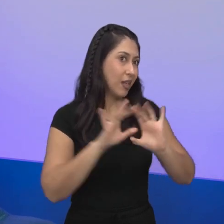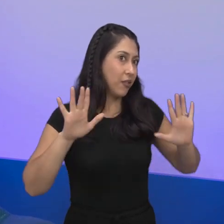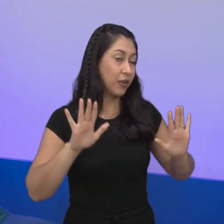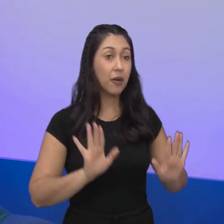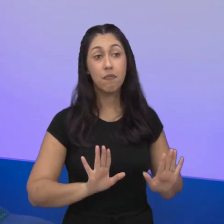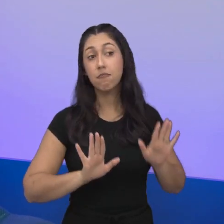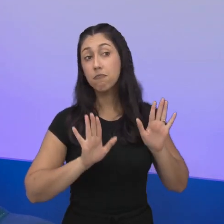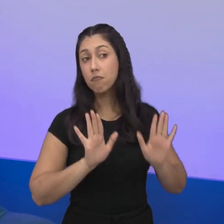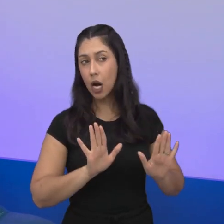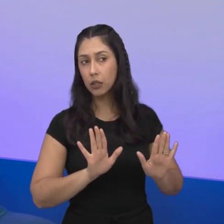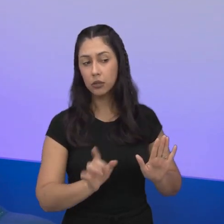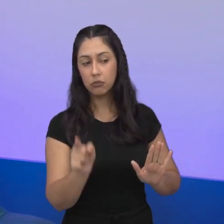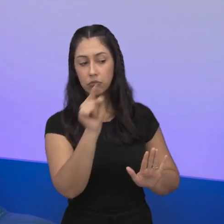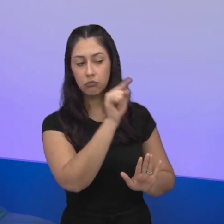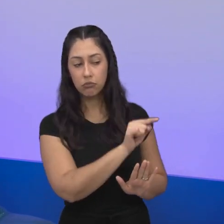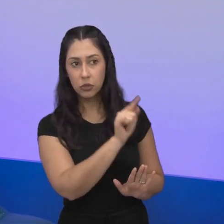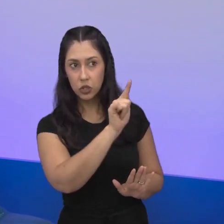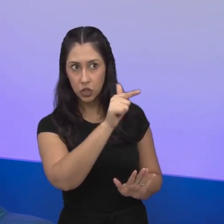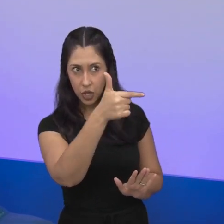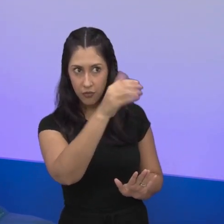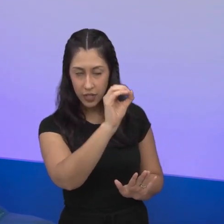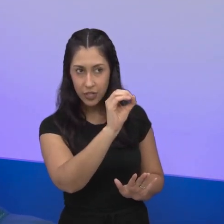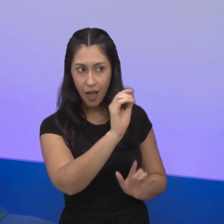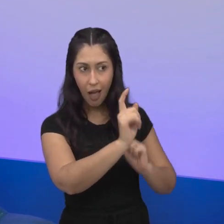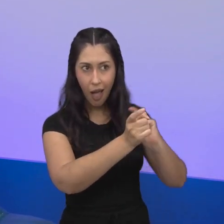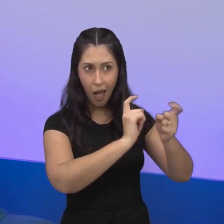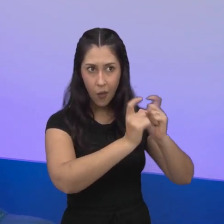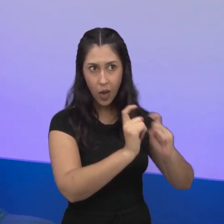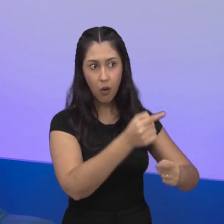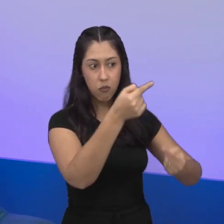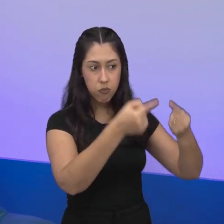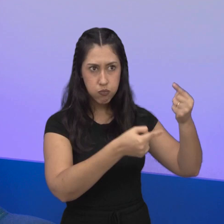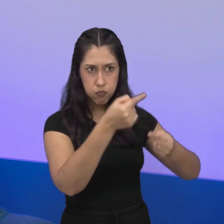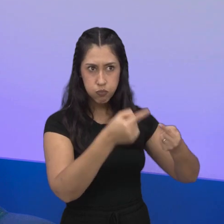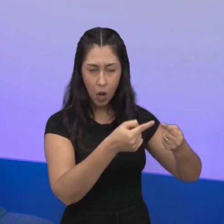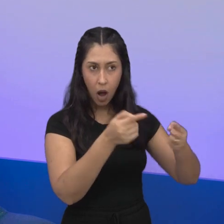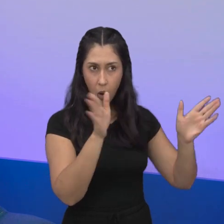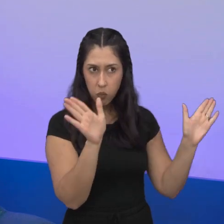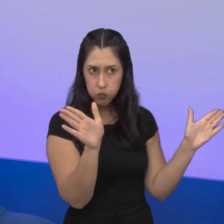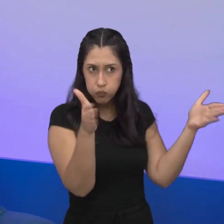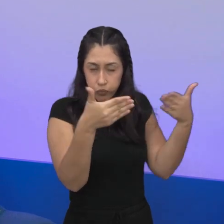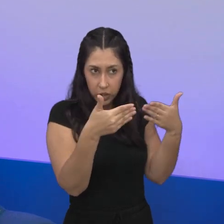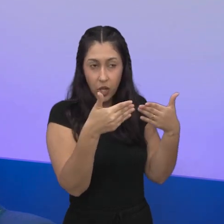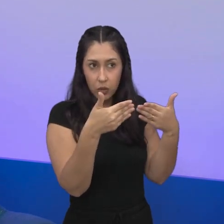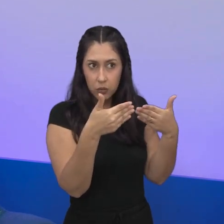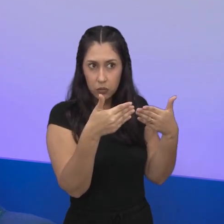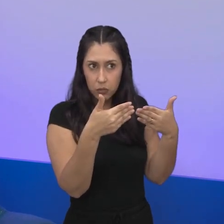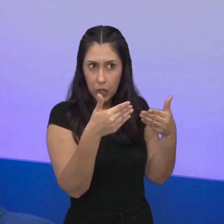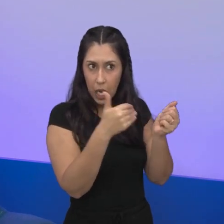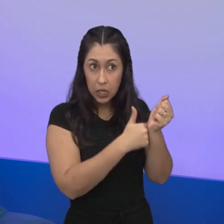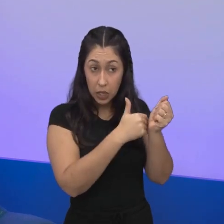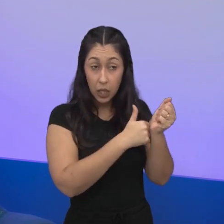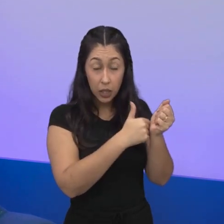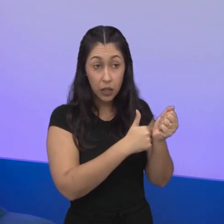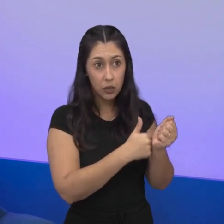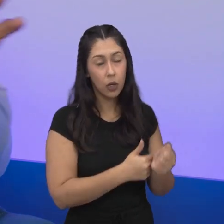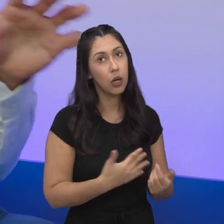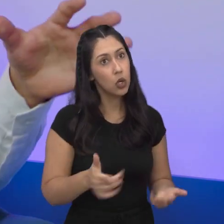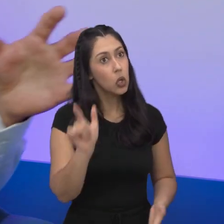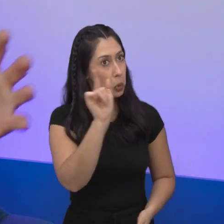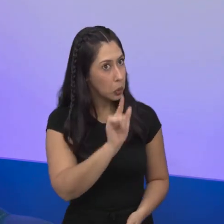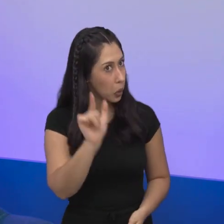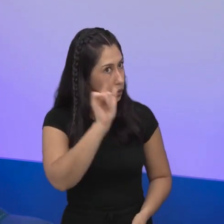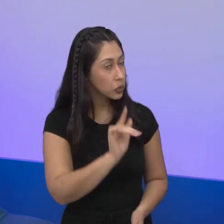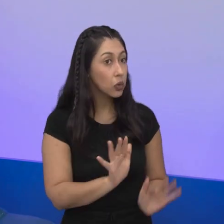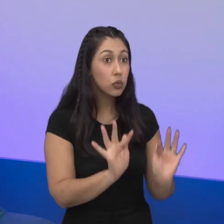públicas. O G20 tem uma diferença que grande parte das discussões dela acontece às salas fechadas. Então, claro, existe